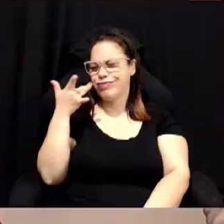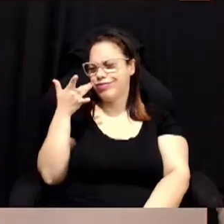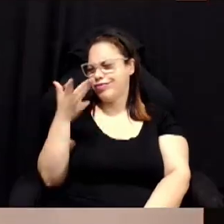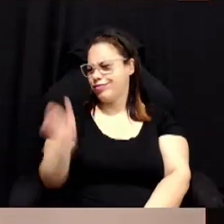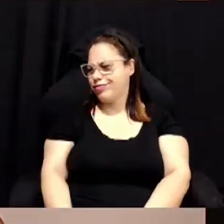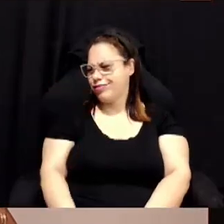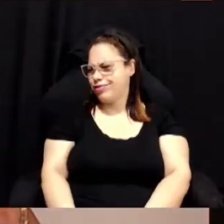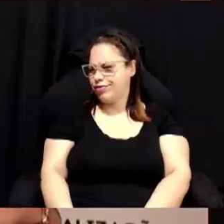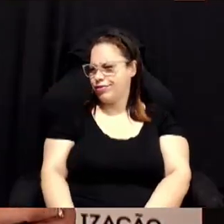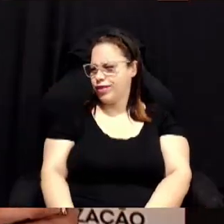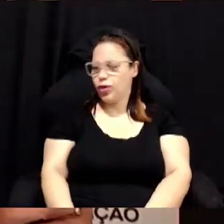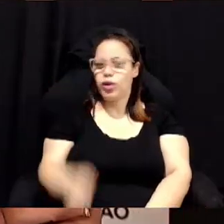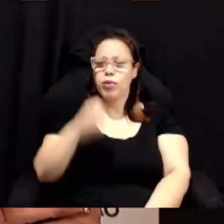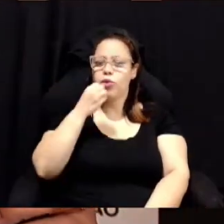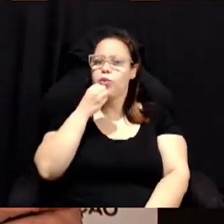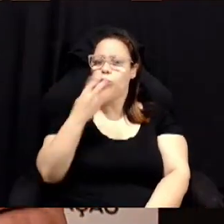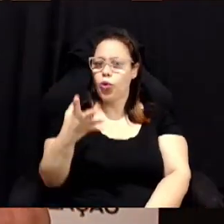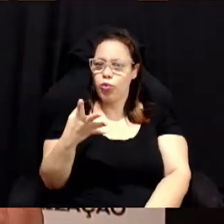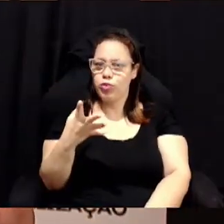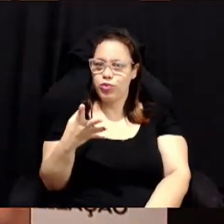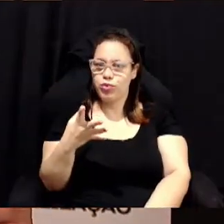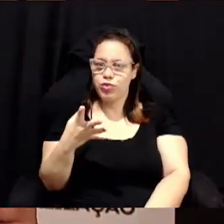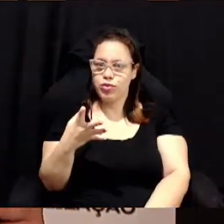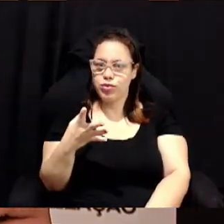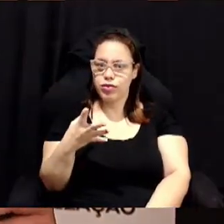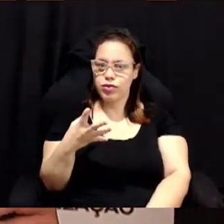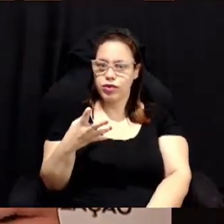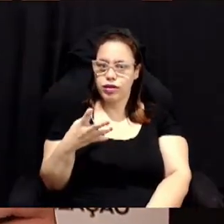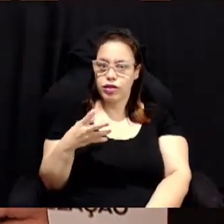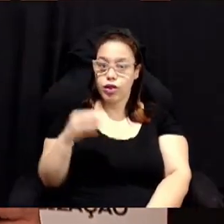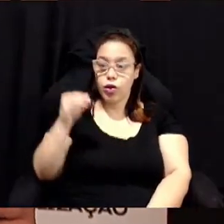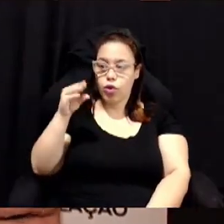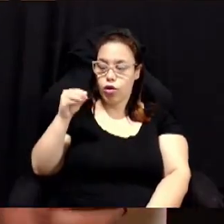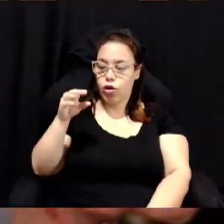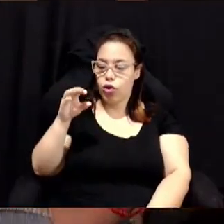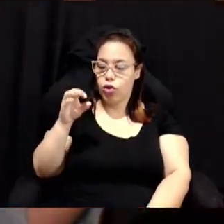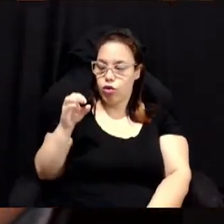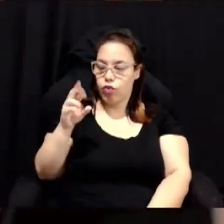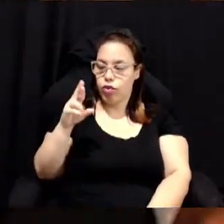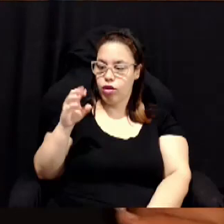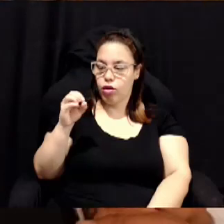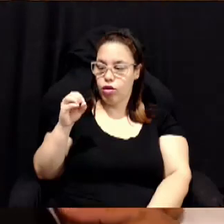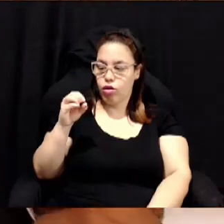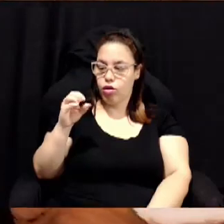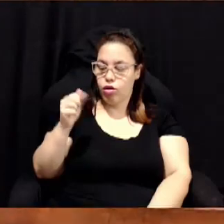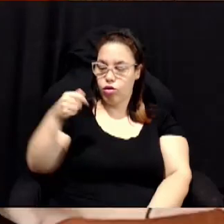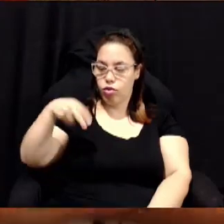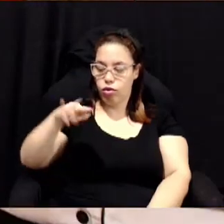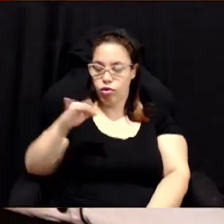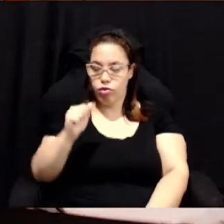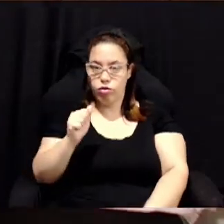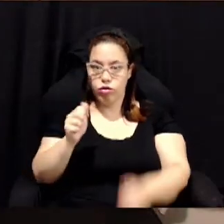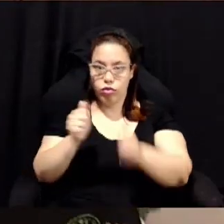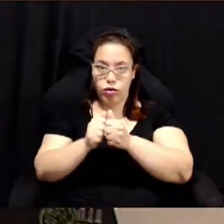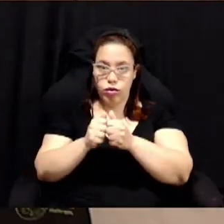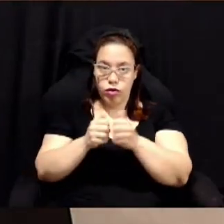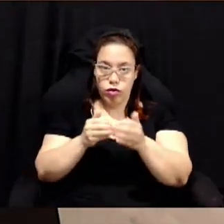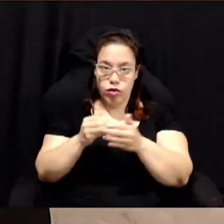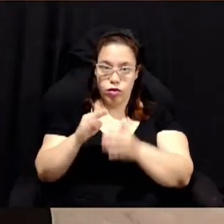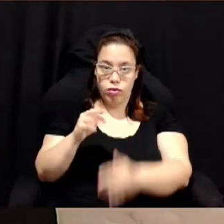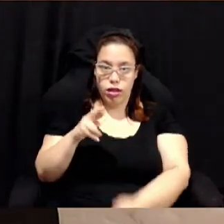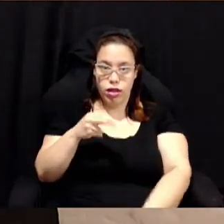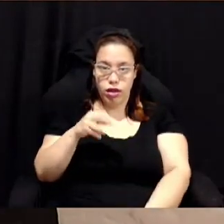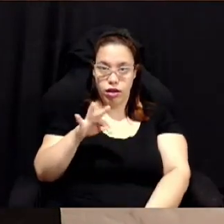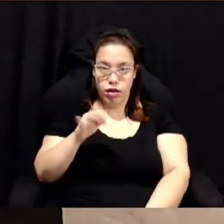Tá muito bom e tem uma crocância. É da folha? É da folha junto com a beterraba, que a gente deixa ela al